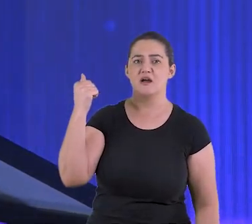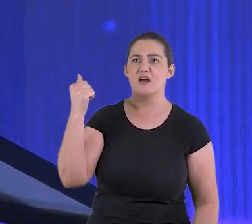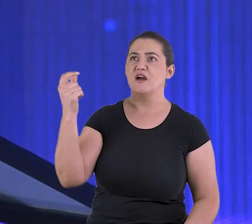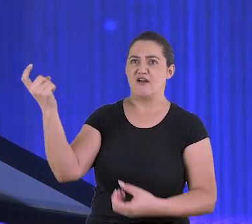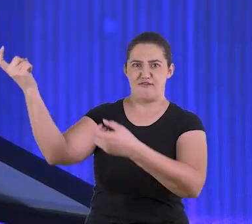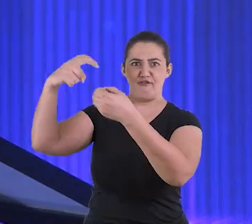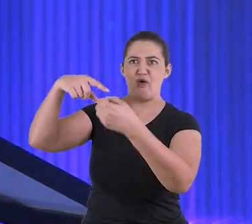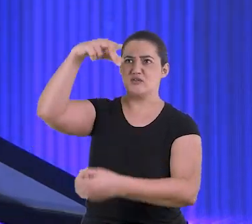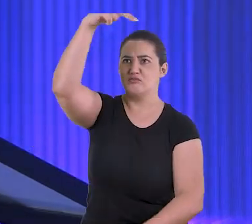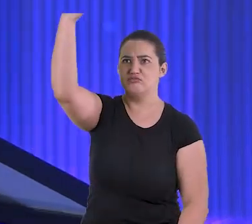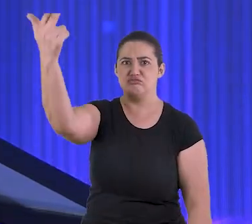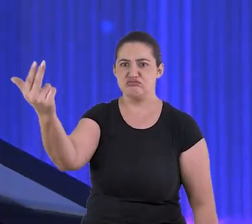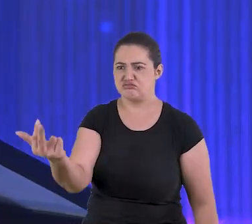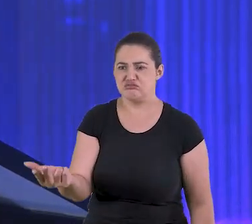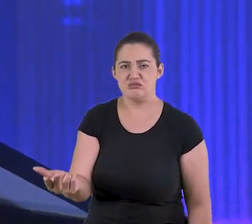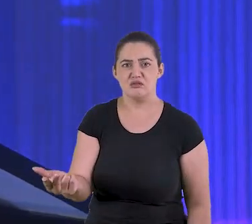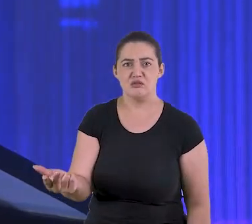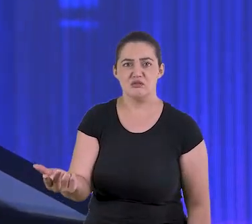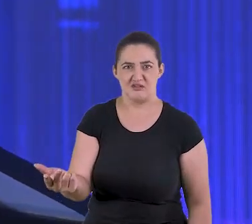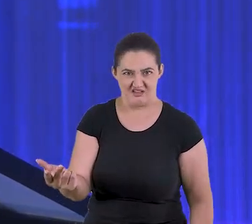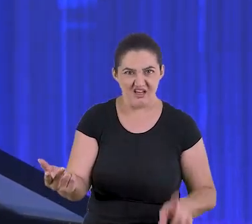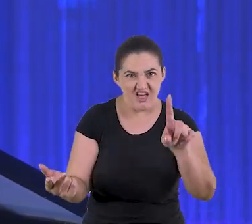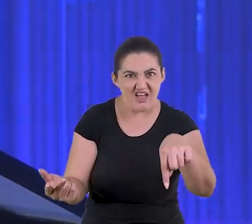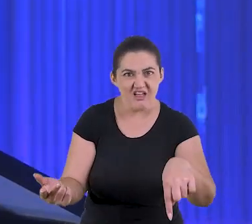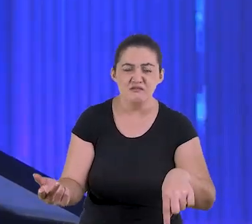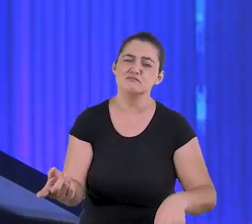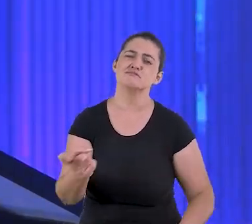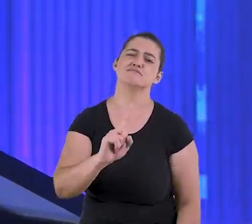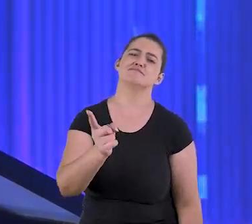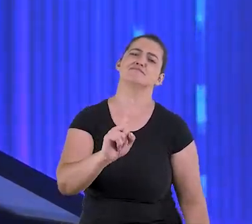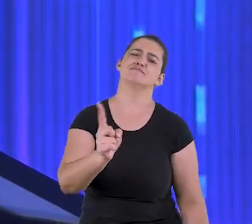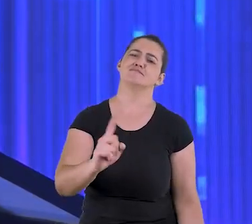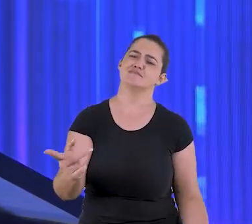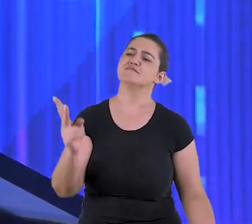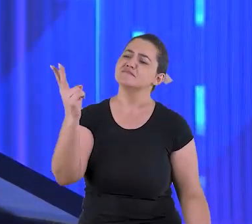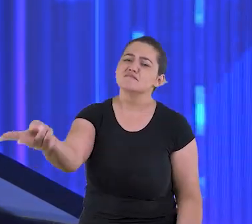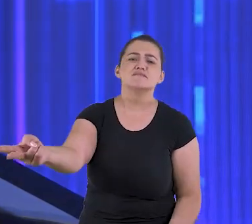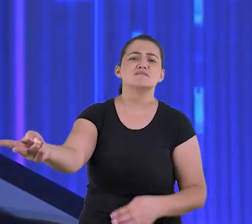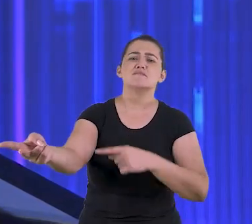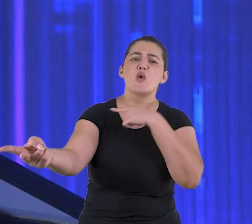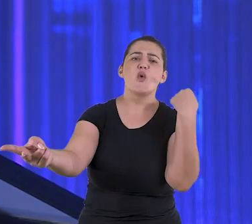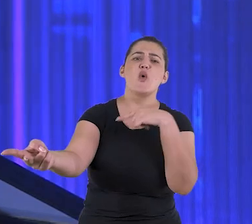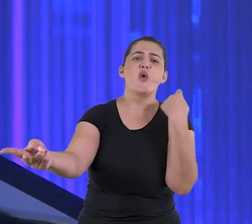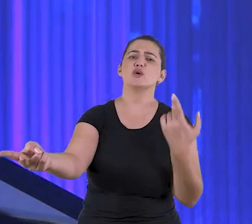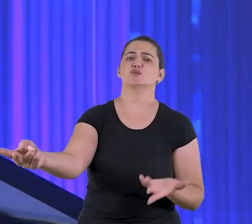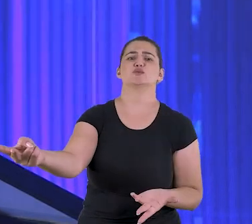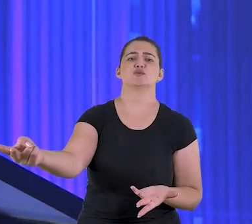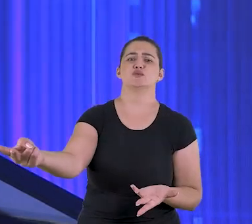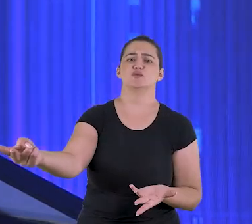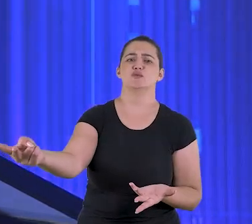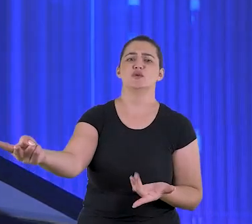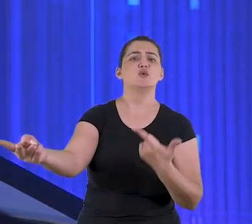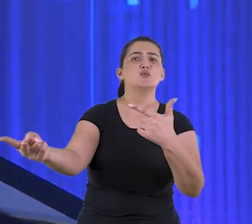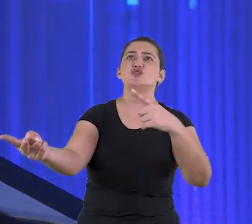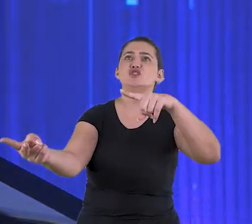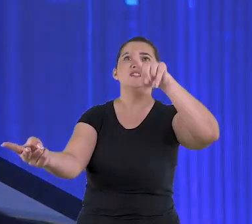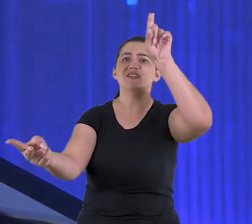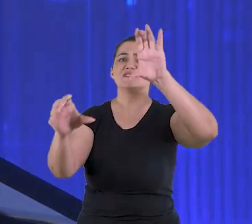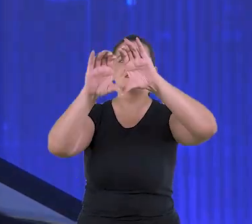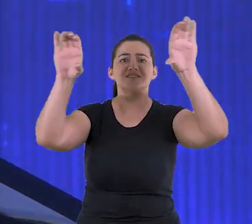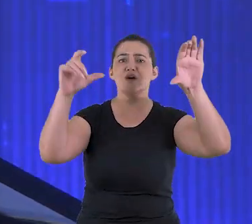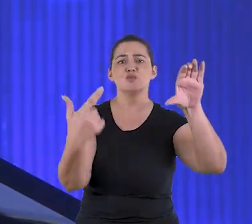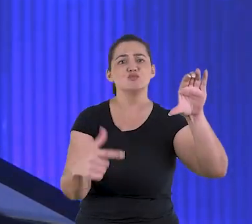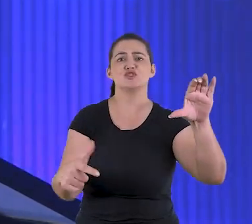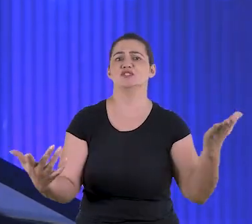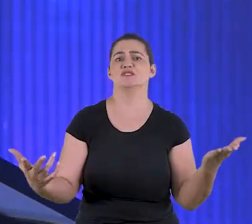porque Lázaro estava no túmulo. Jesus não disse: Lázaro, desça do céu e venha para cá de volta. Porque Lázaro não estava no